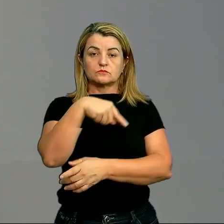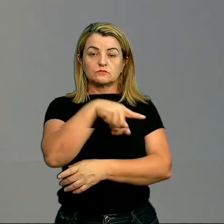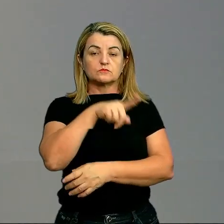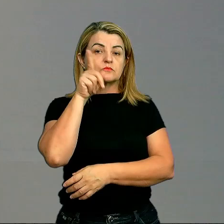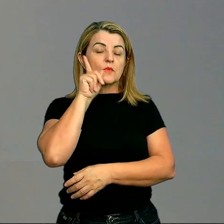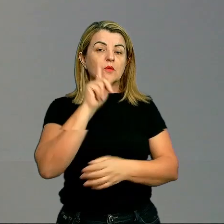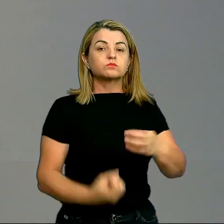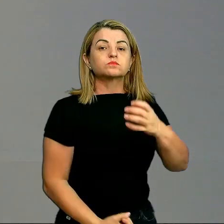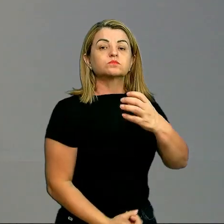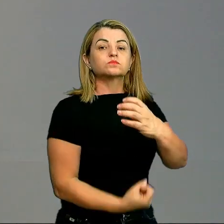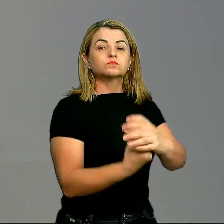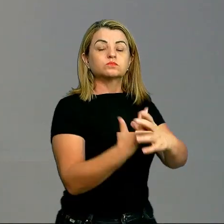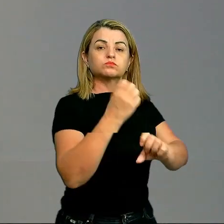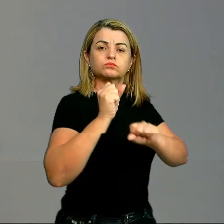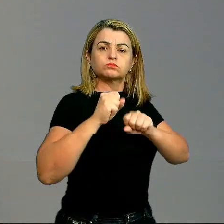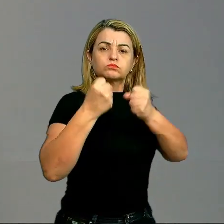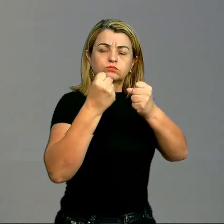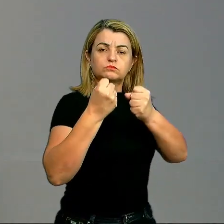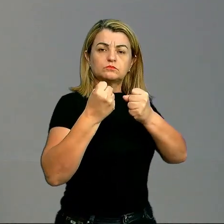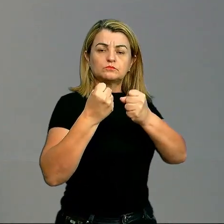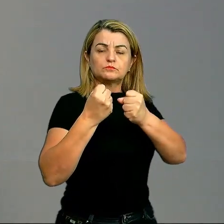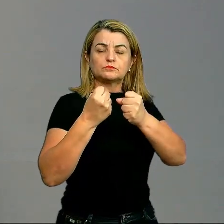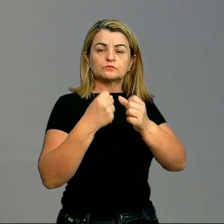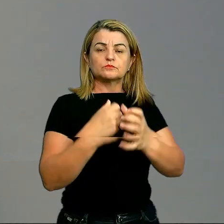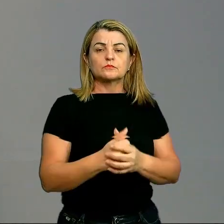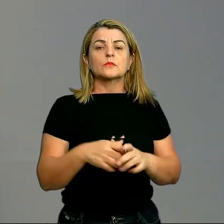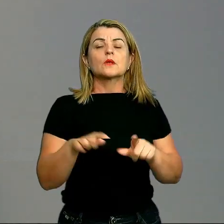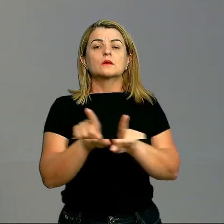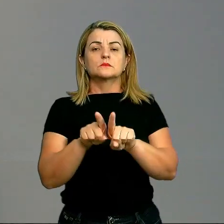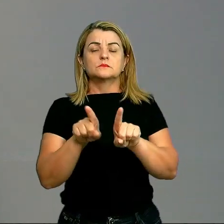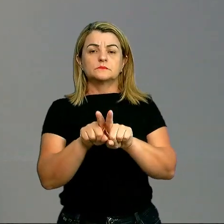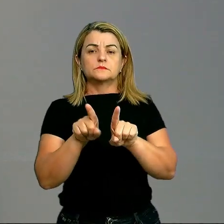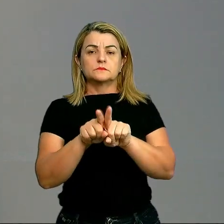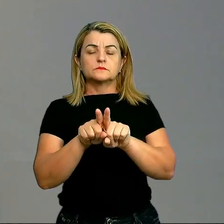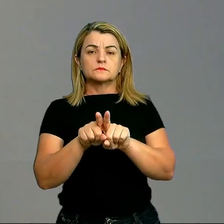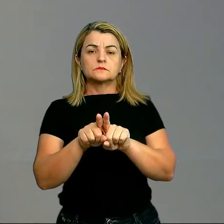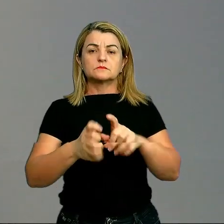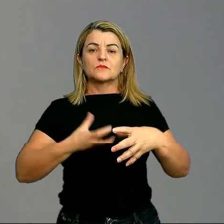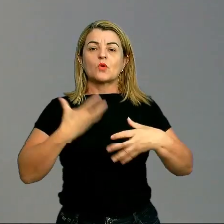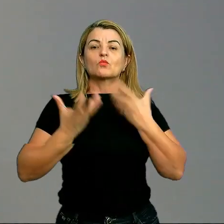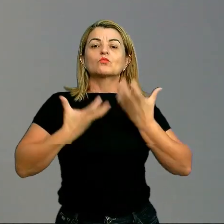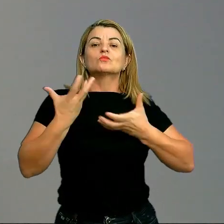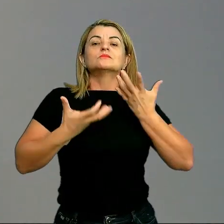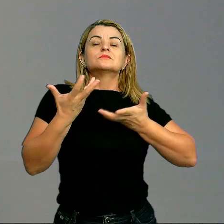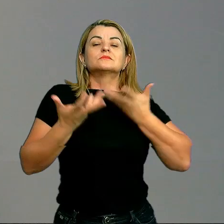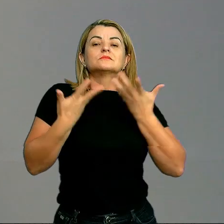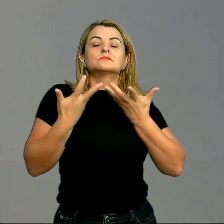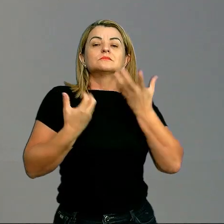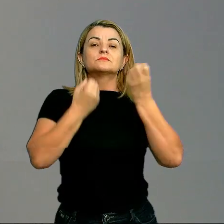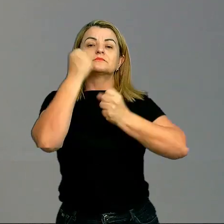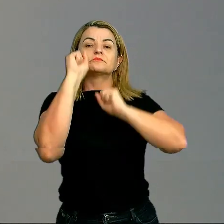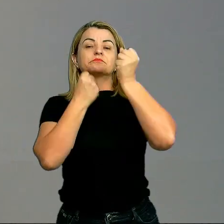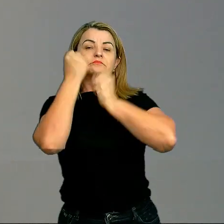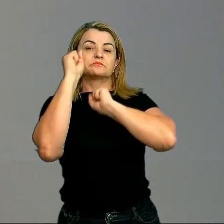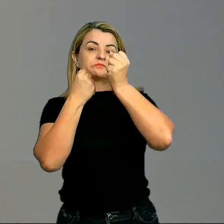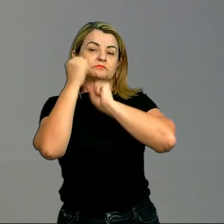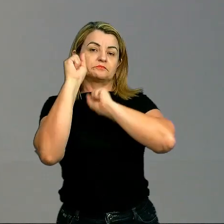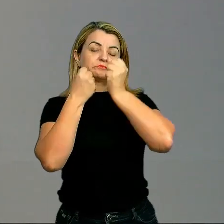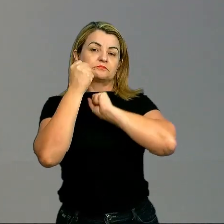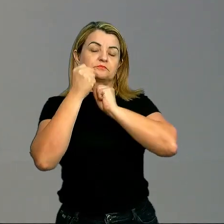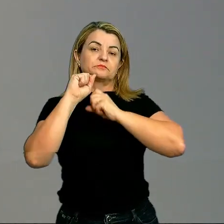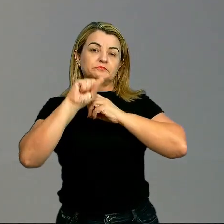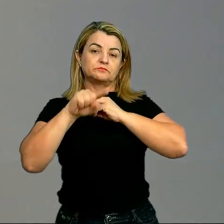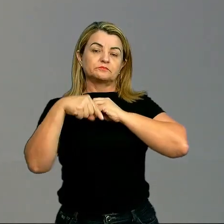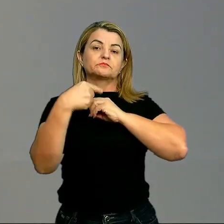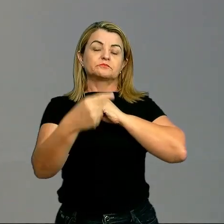emergir como uma grande potência. E também vão se empolgar um pouco aí na produção, mesmo depois que